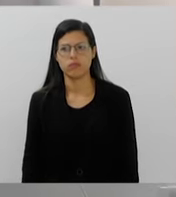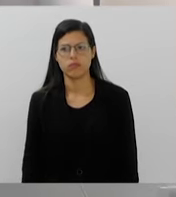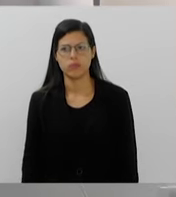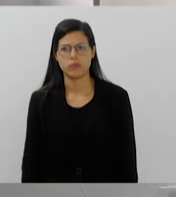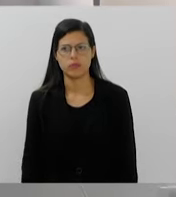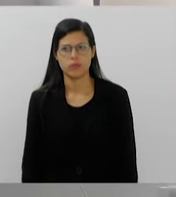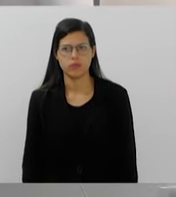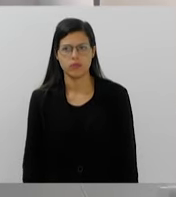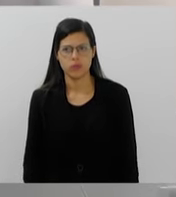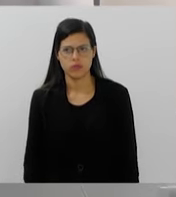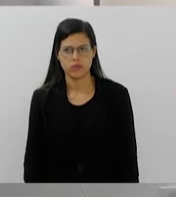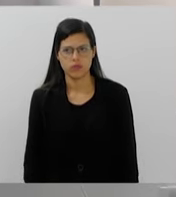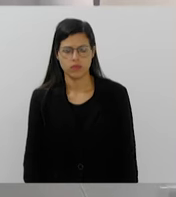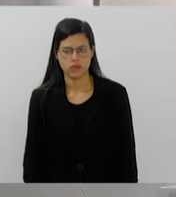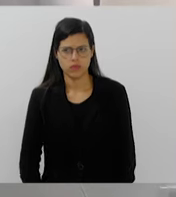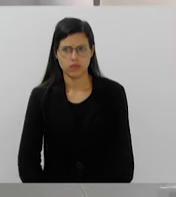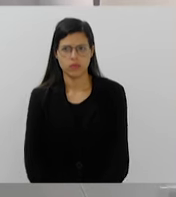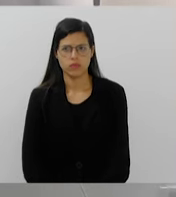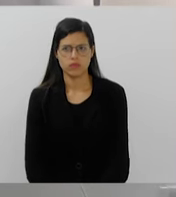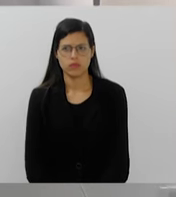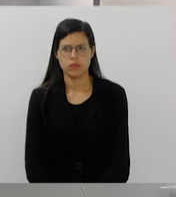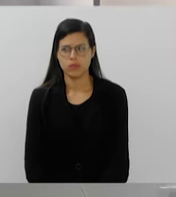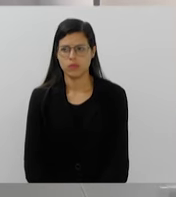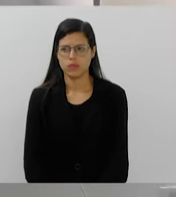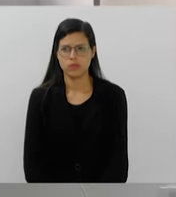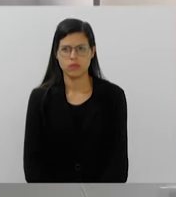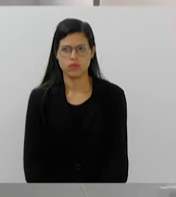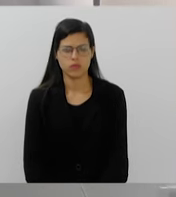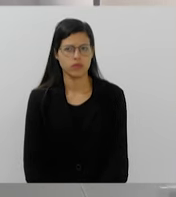Ah, tá. Tá suprimindo o 8º.